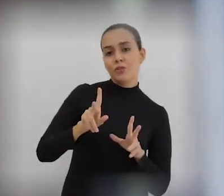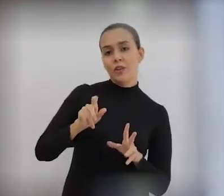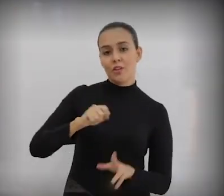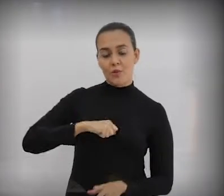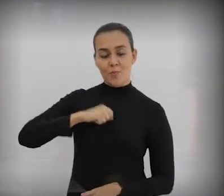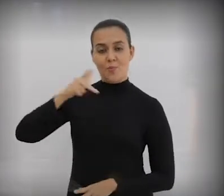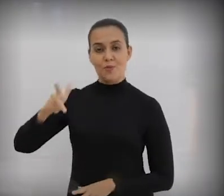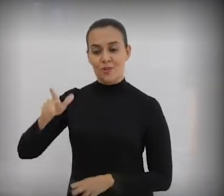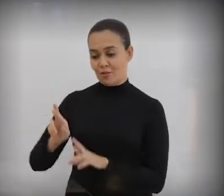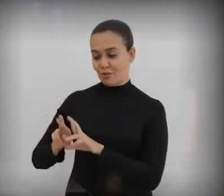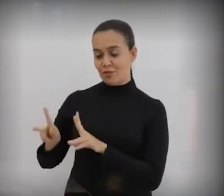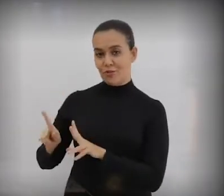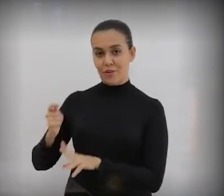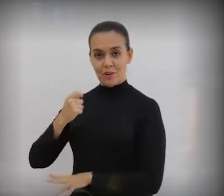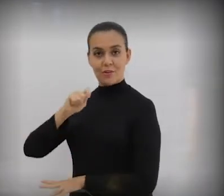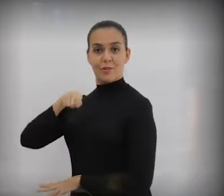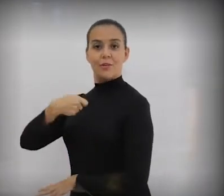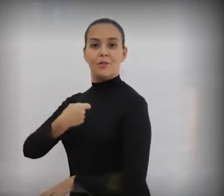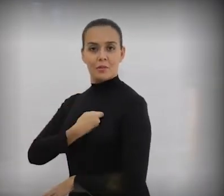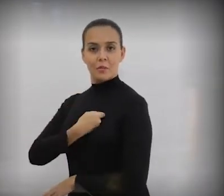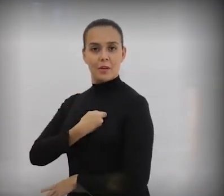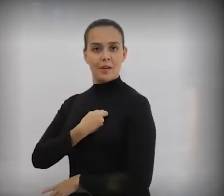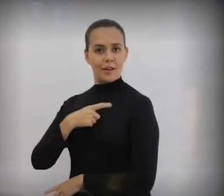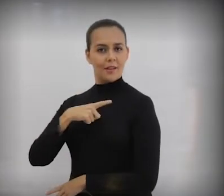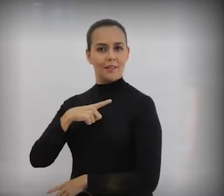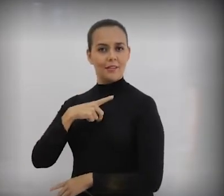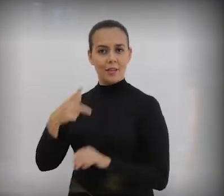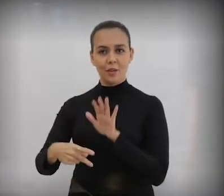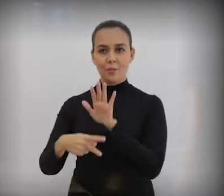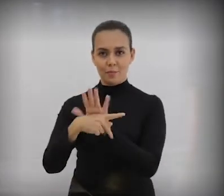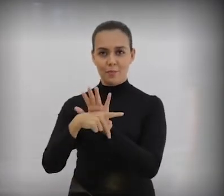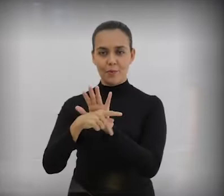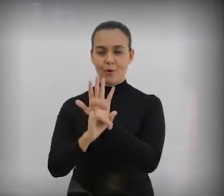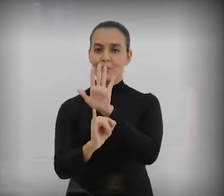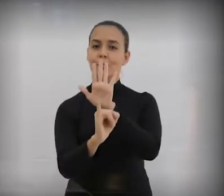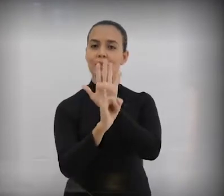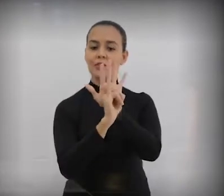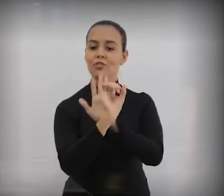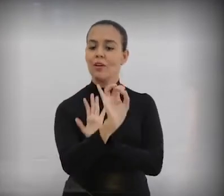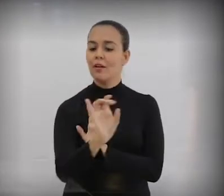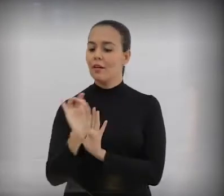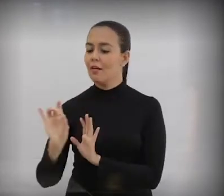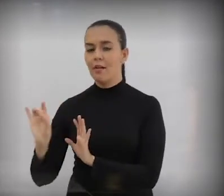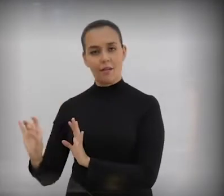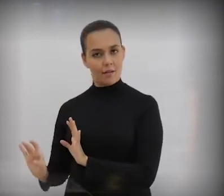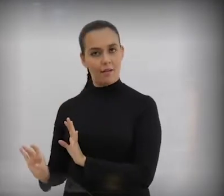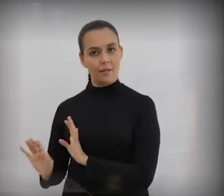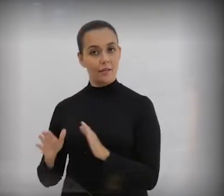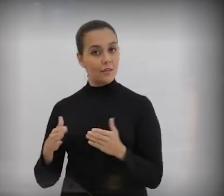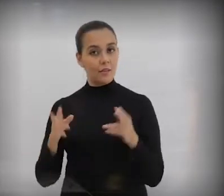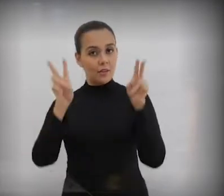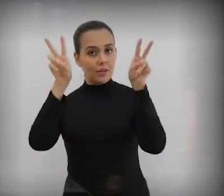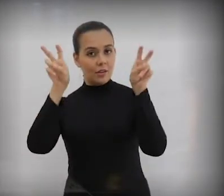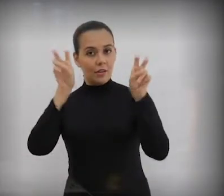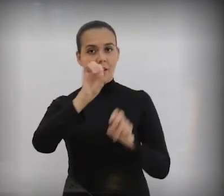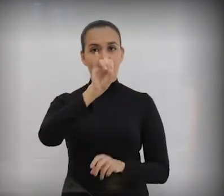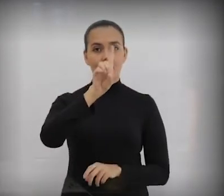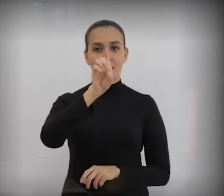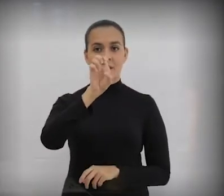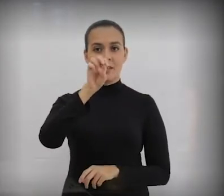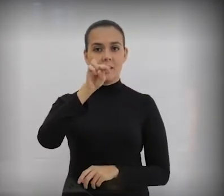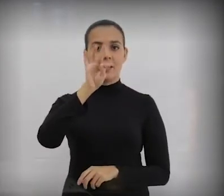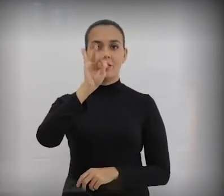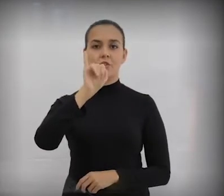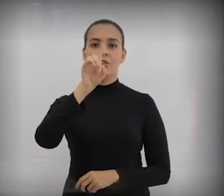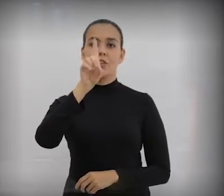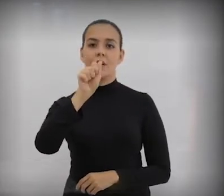espanhol, né? Ele tem elementos identitários. Então, essa questão da identidade, ela surge, eu acho,